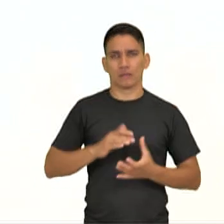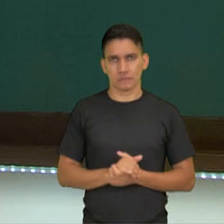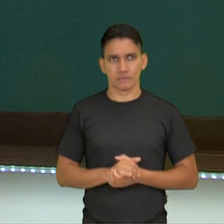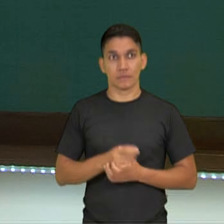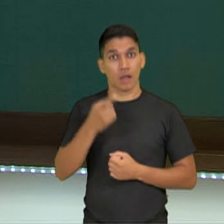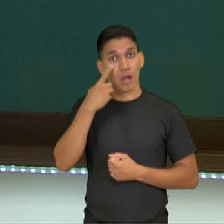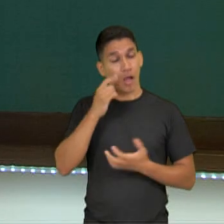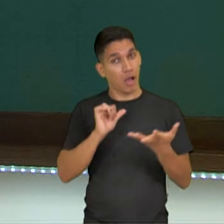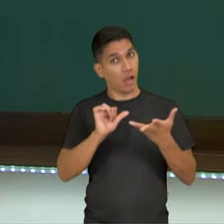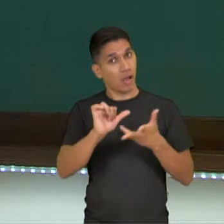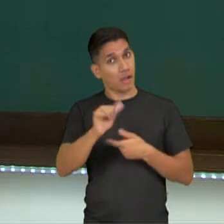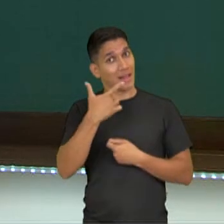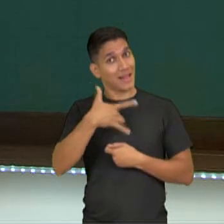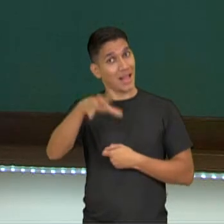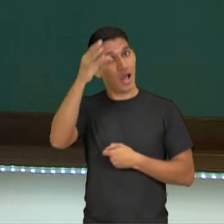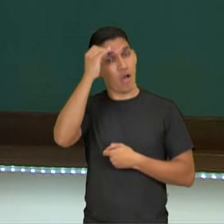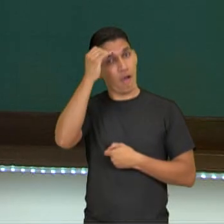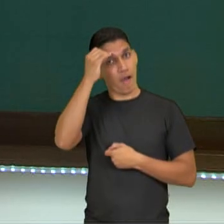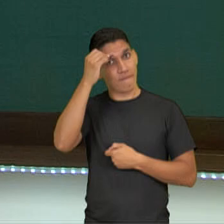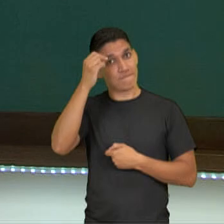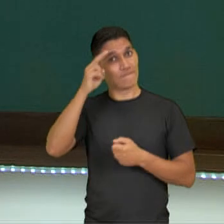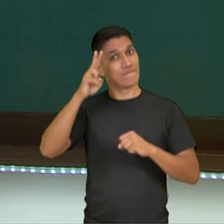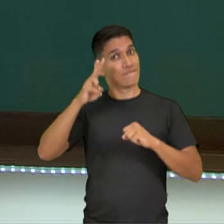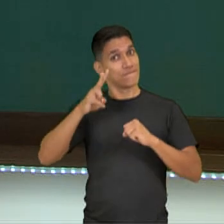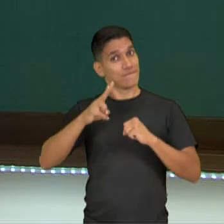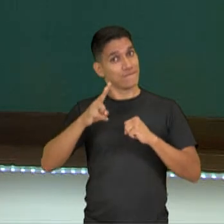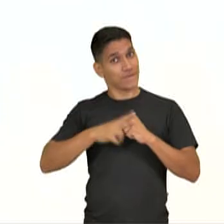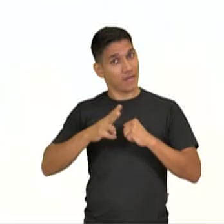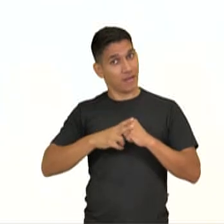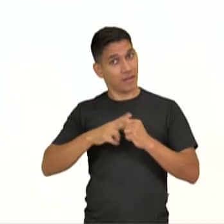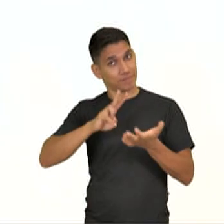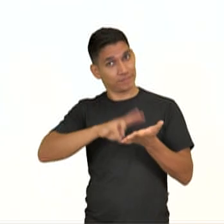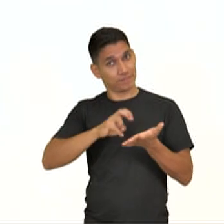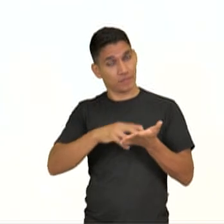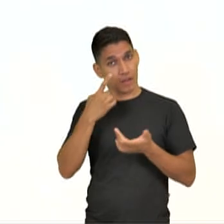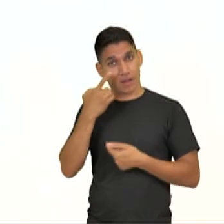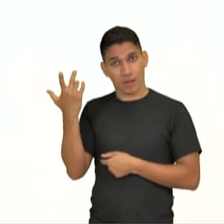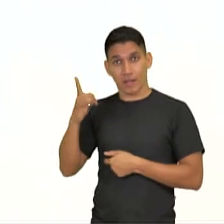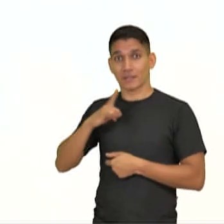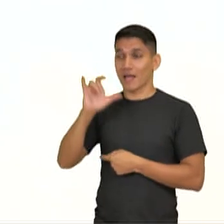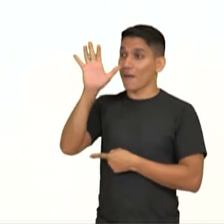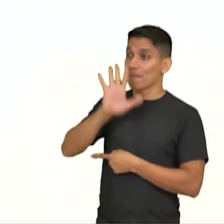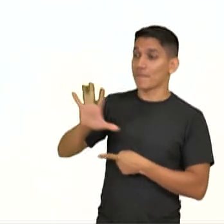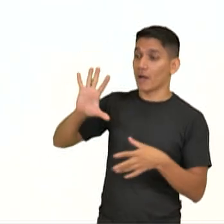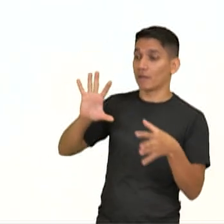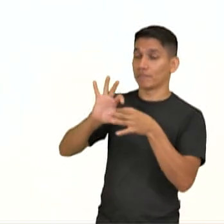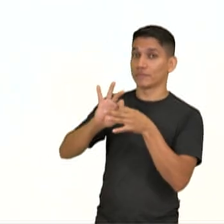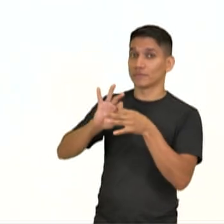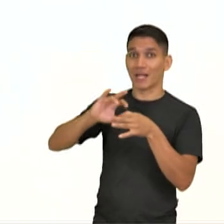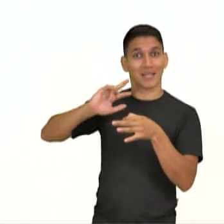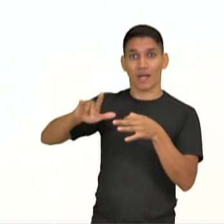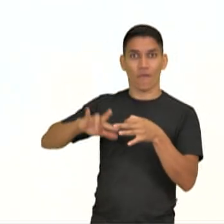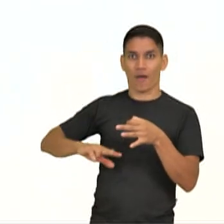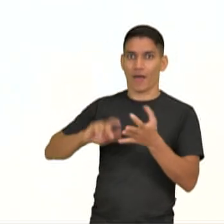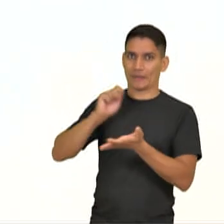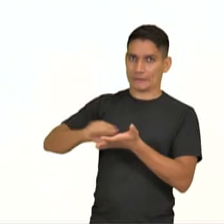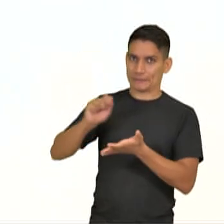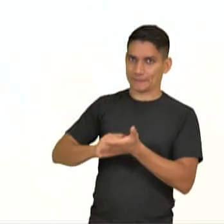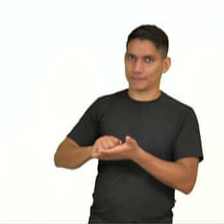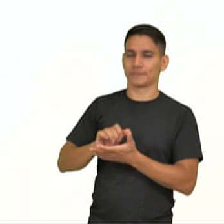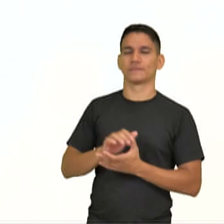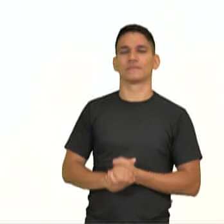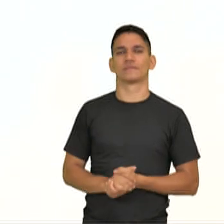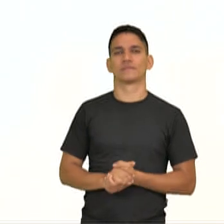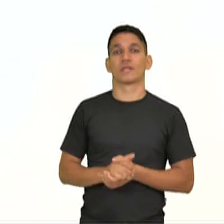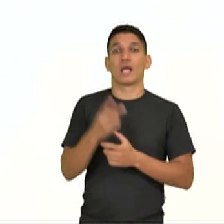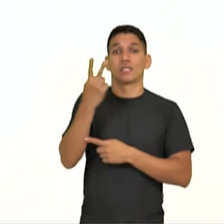da linguagem verbal, que são as palavras, e as imagens e ilustrações que constituem a linguagem não verbal. No segundo